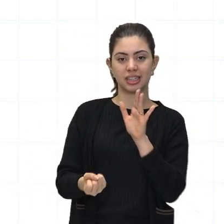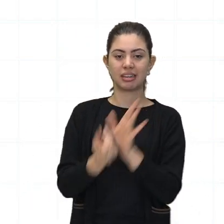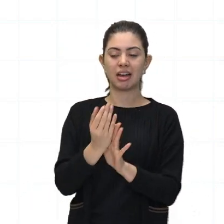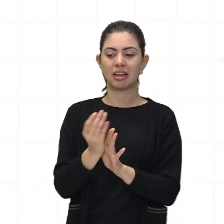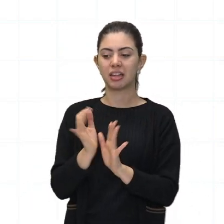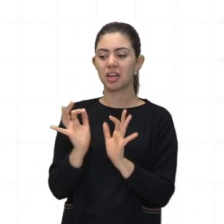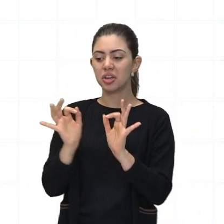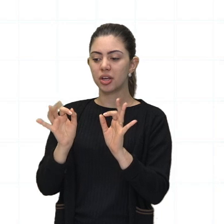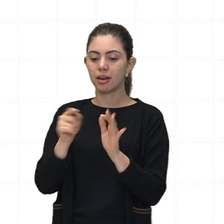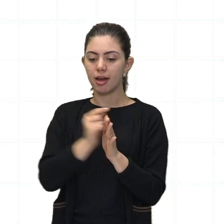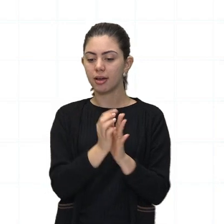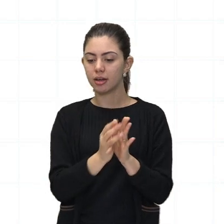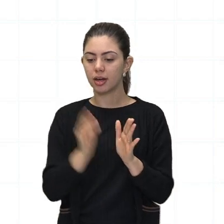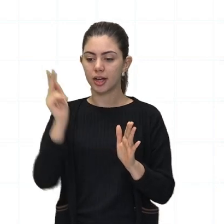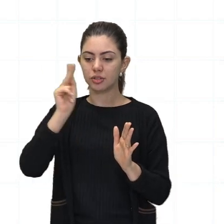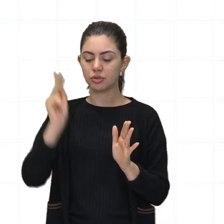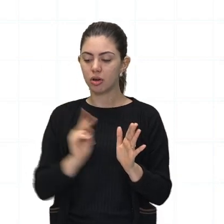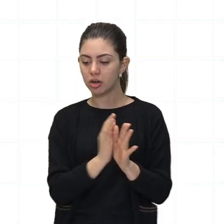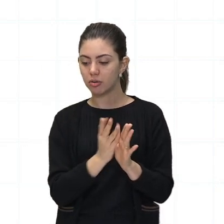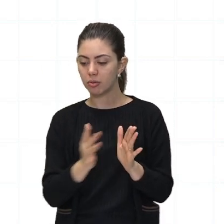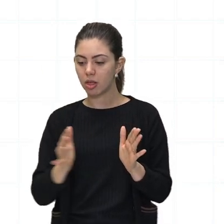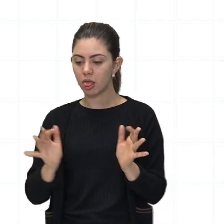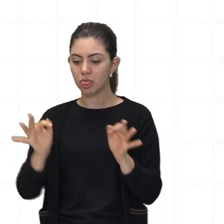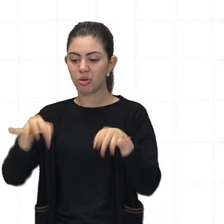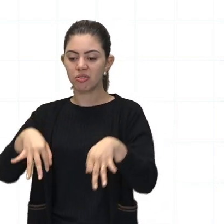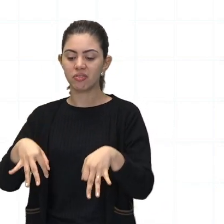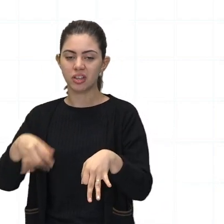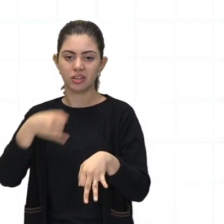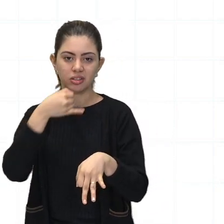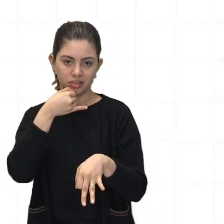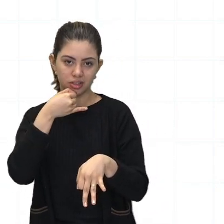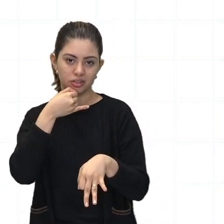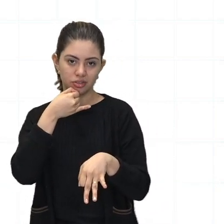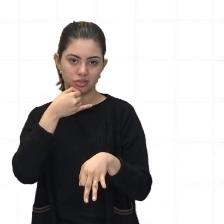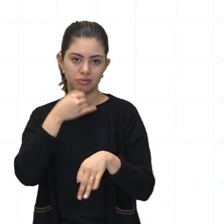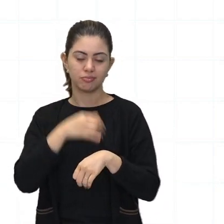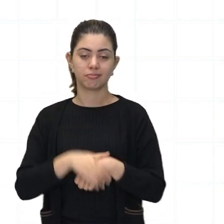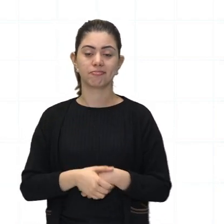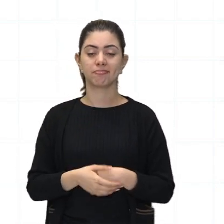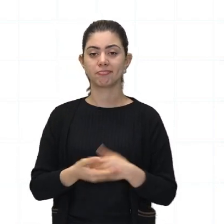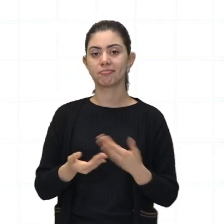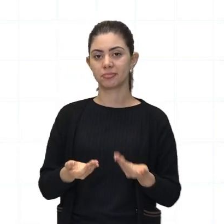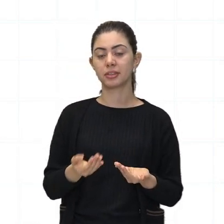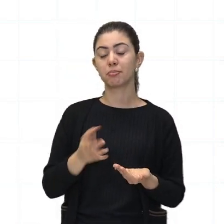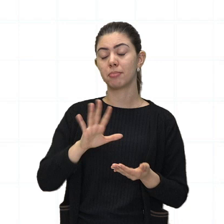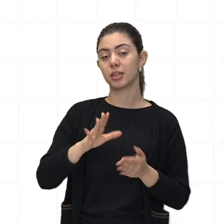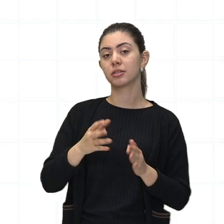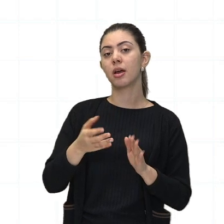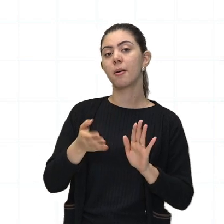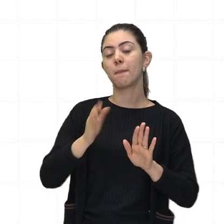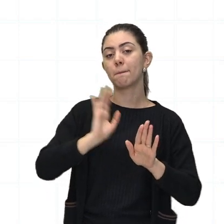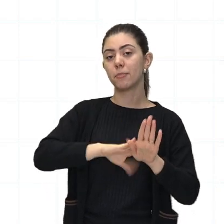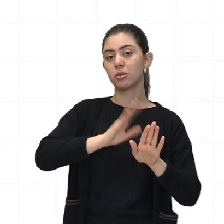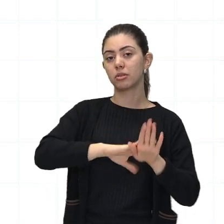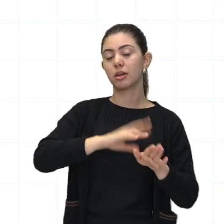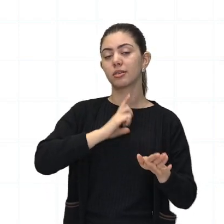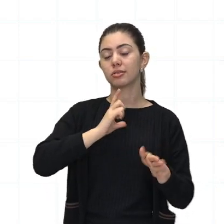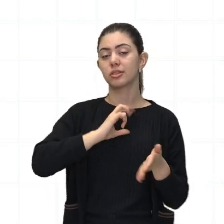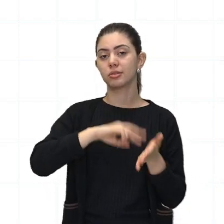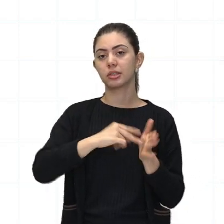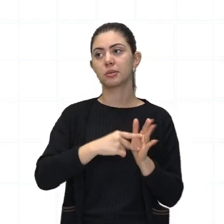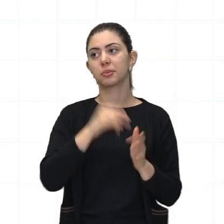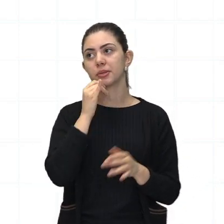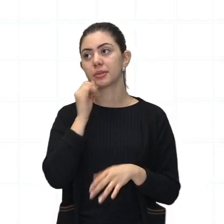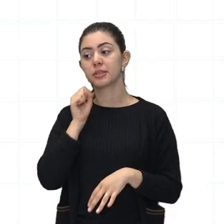e sempre voltados para essa ideia de dar uma moral. Dar uma moral, dizer que se você se